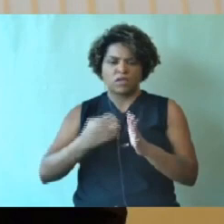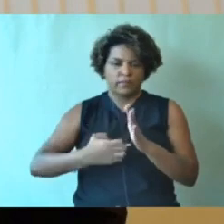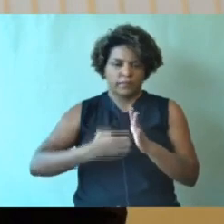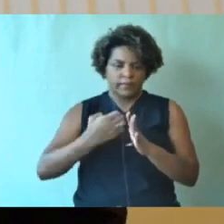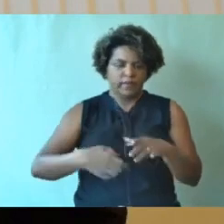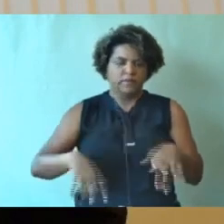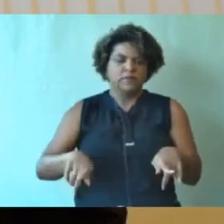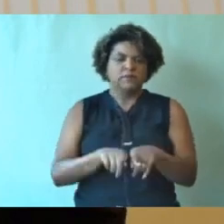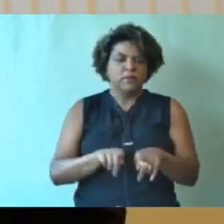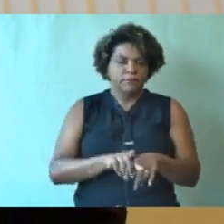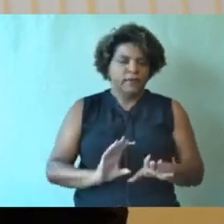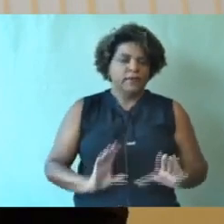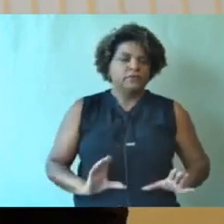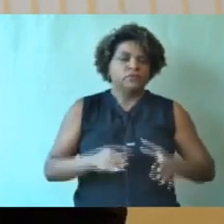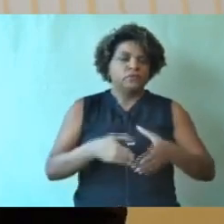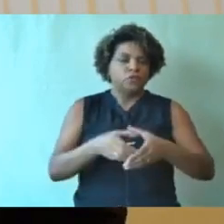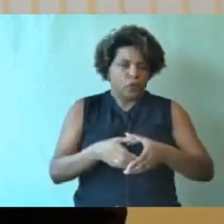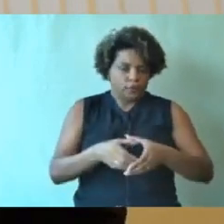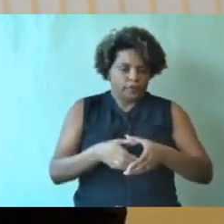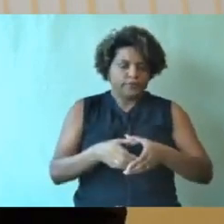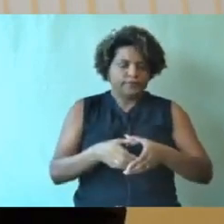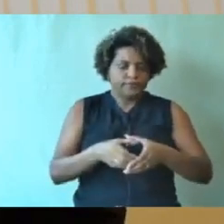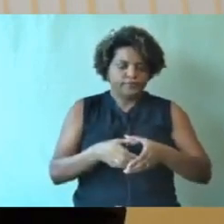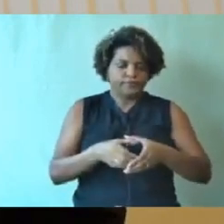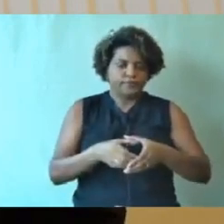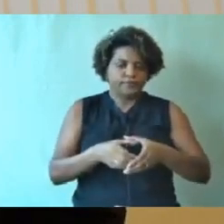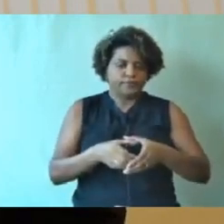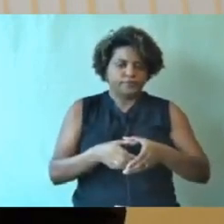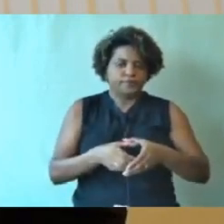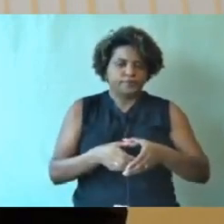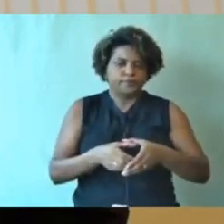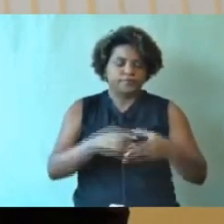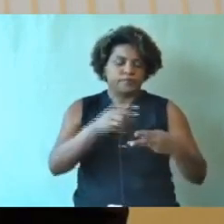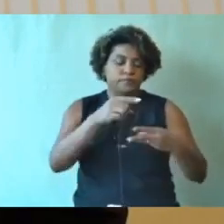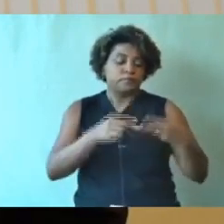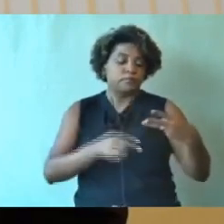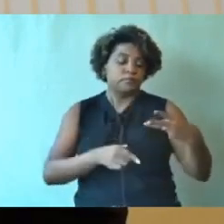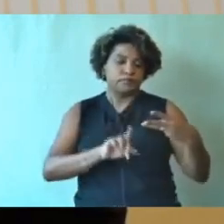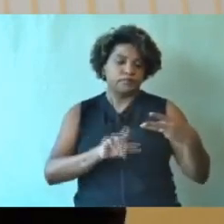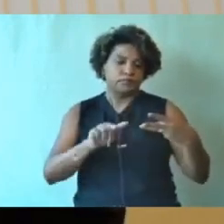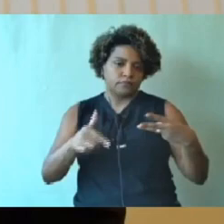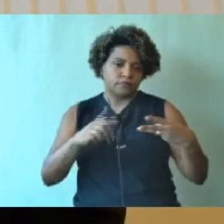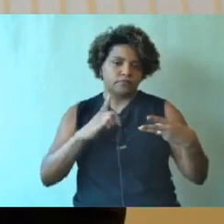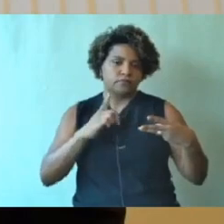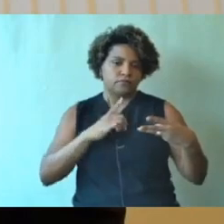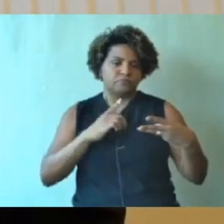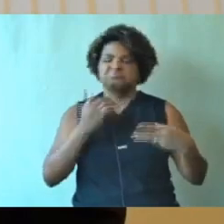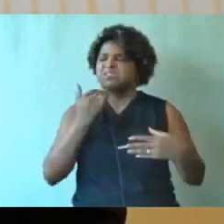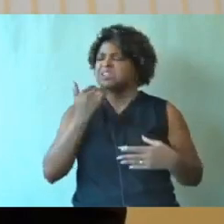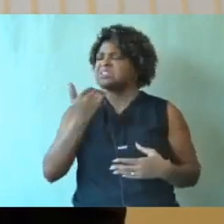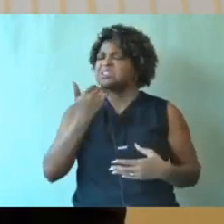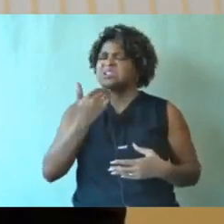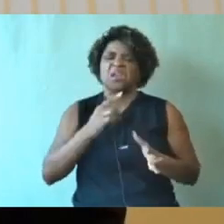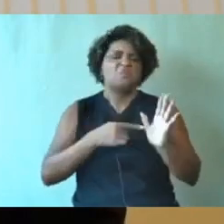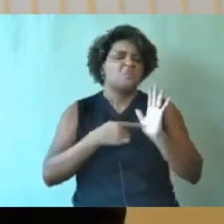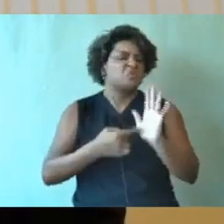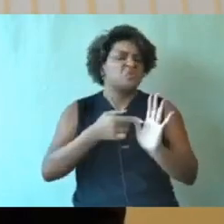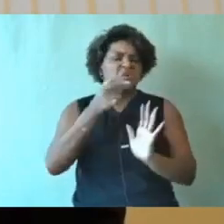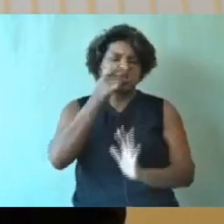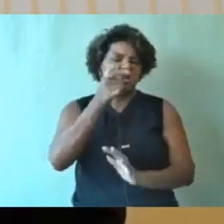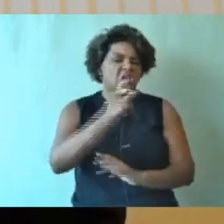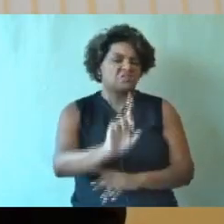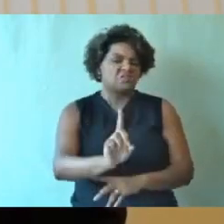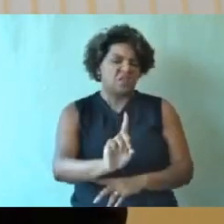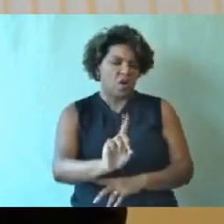participando do consórcio, de outros consórcios, dos outros três consórcios, ninguém se manifestou interessado. Não foi